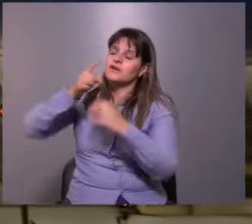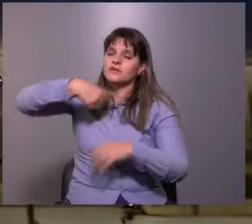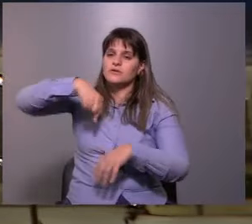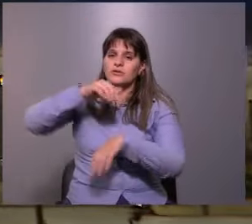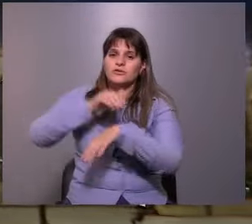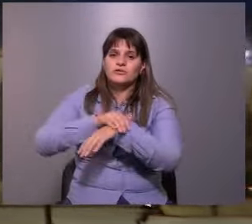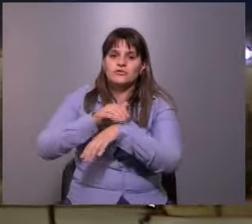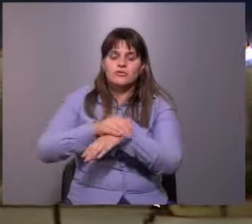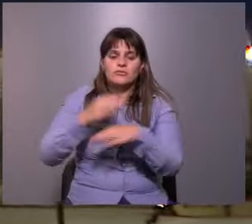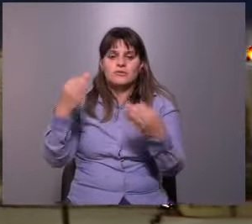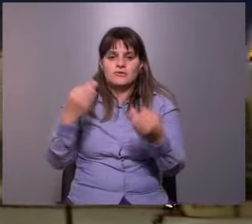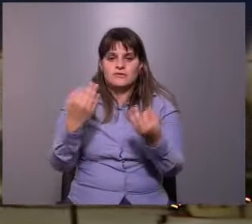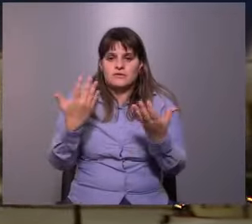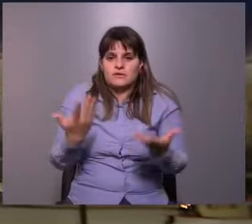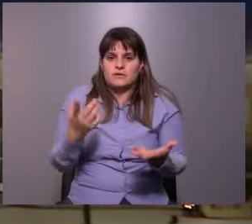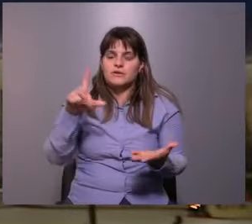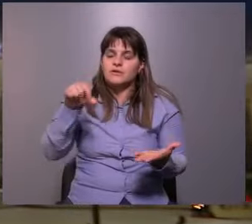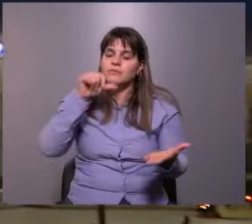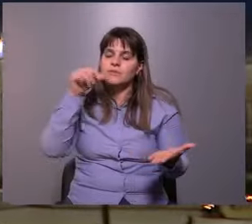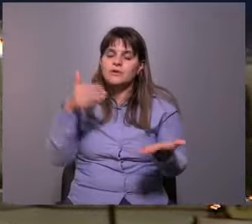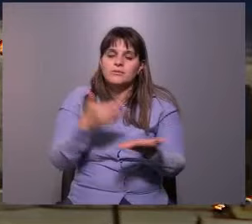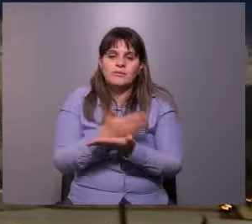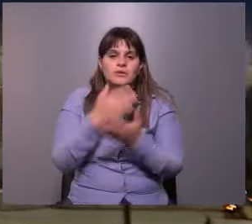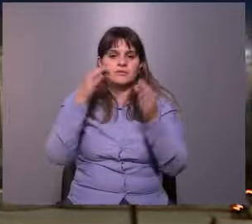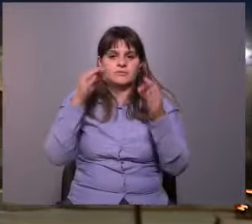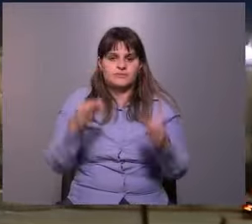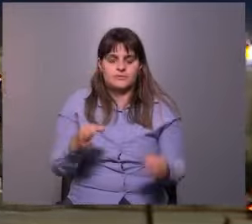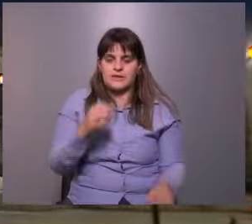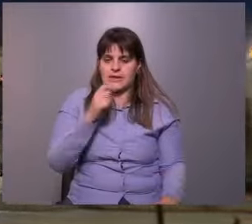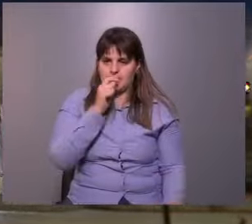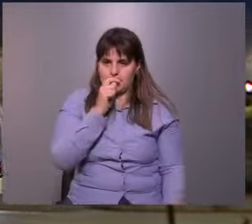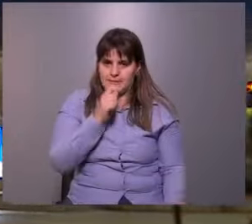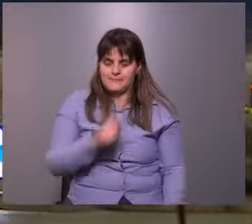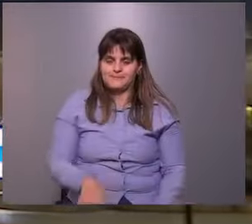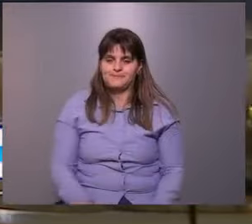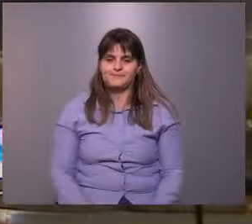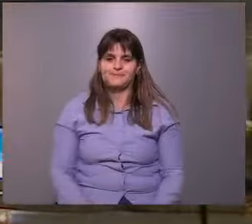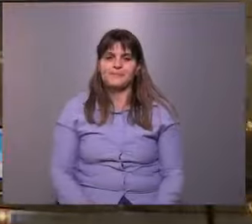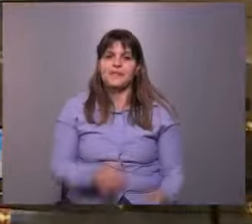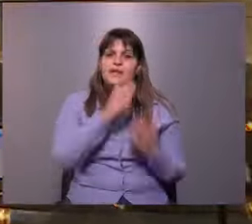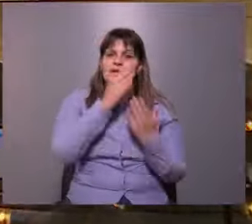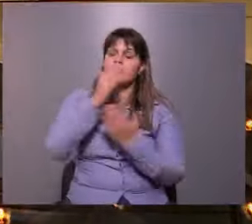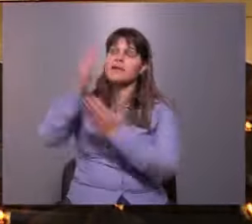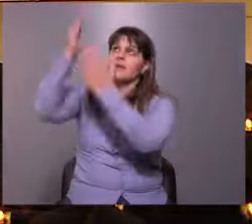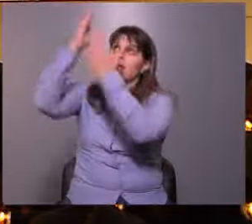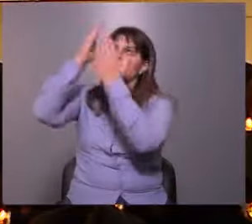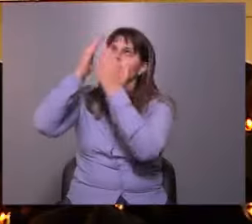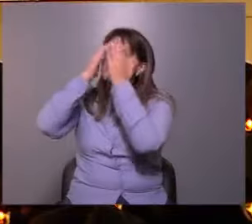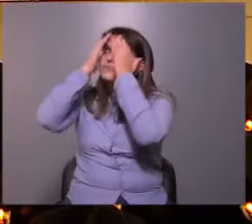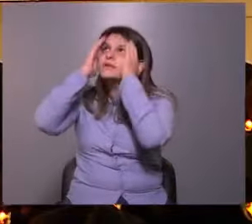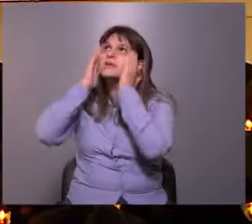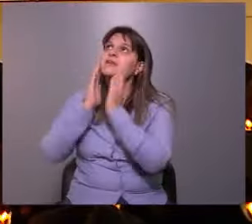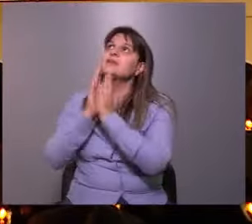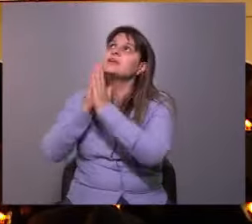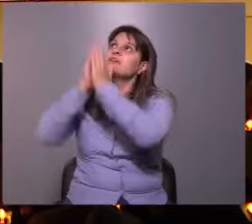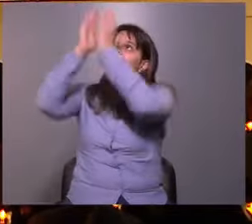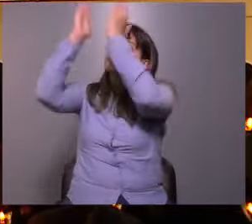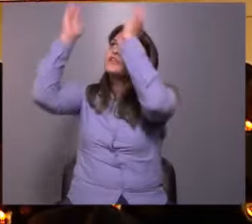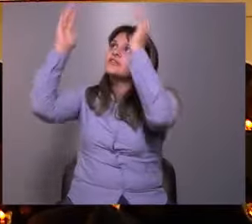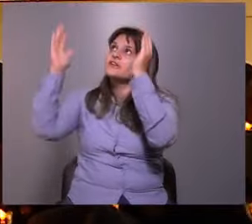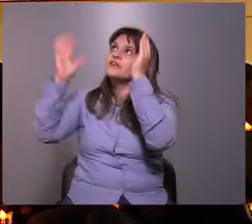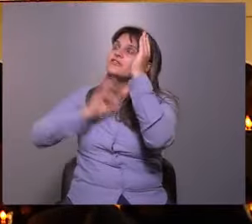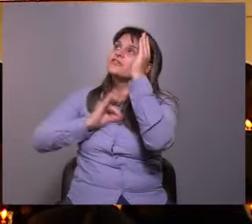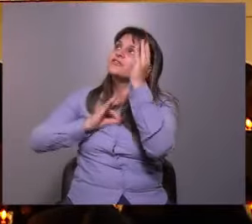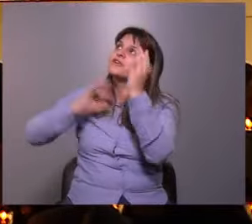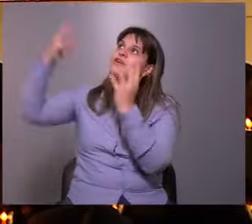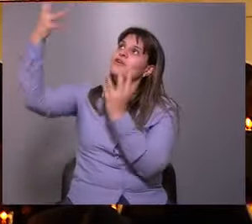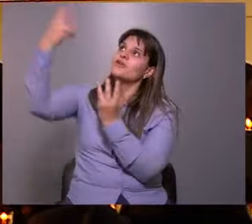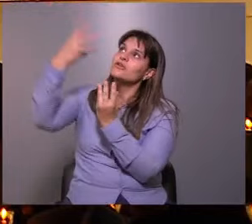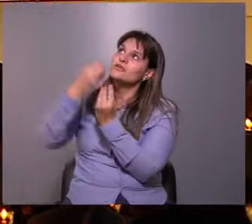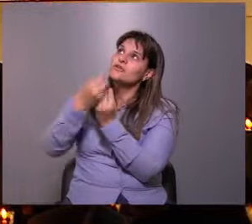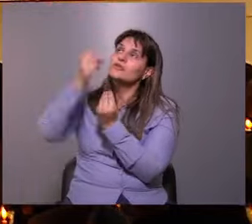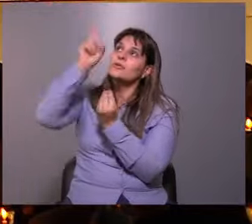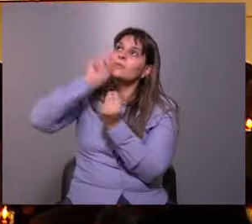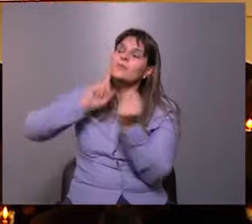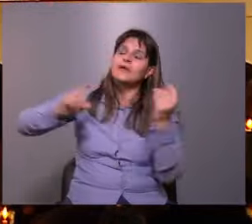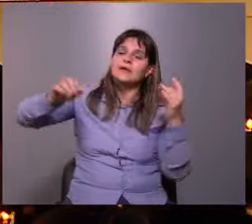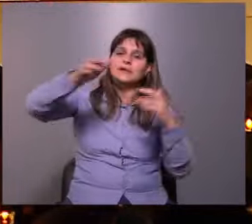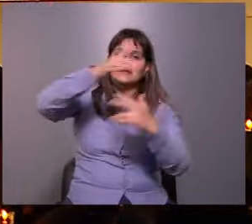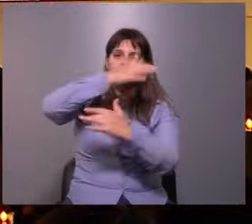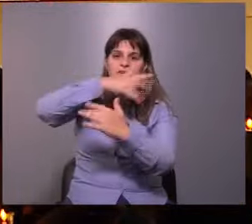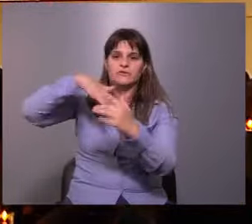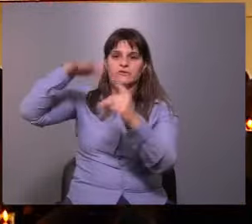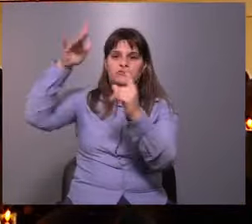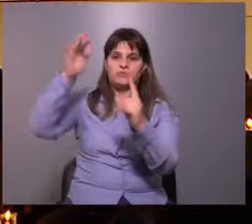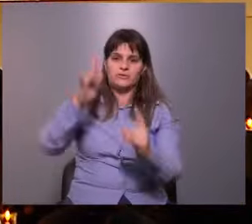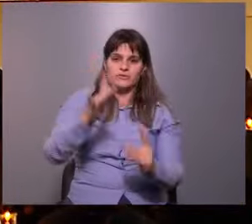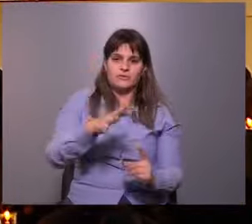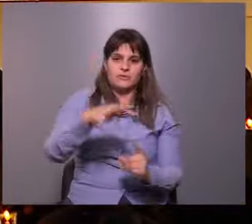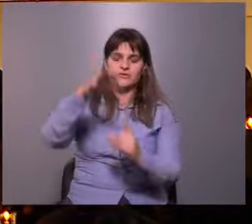Ave Maria, cheia de graça, o Senhor é convosco. Bendita sois vós entre as mulheres e bendito é o fruto do vosso